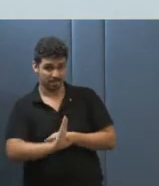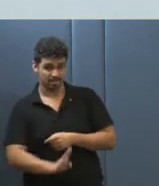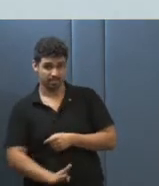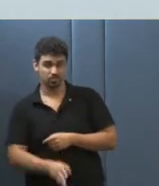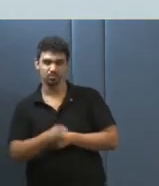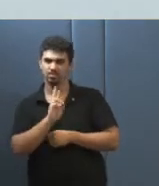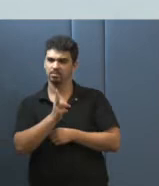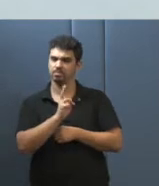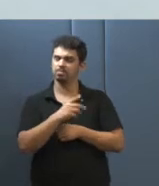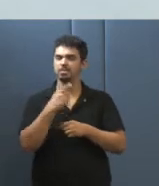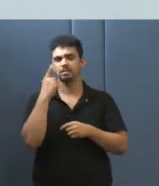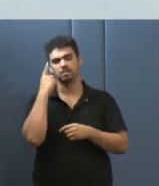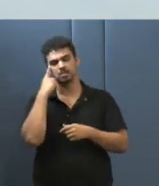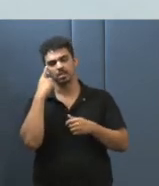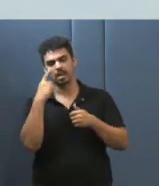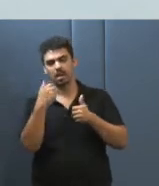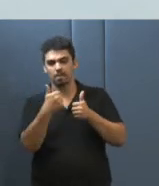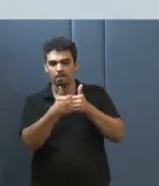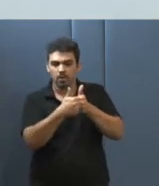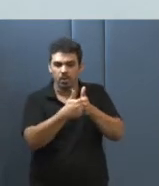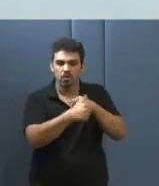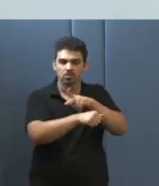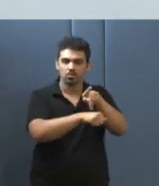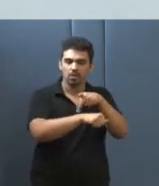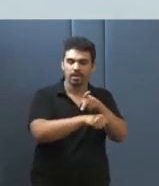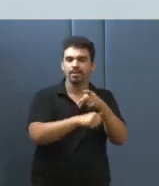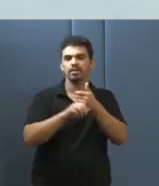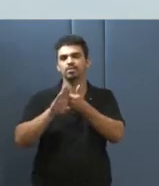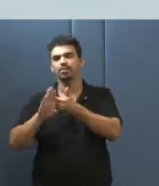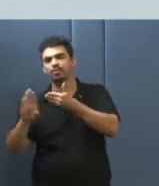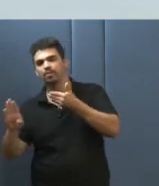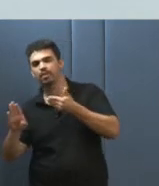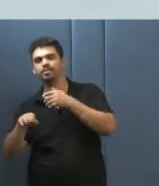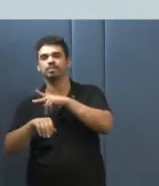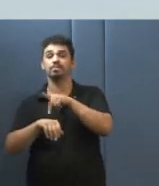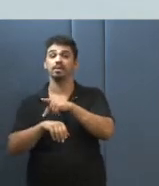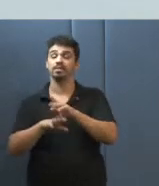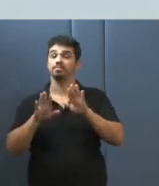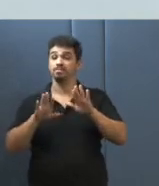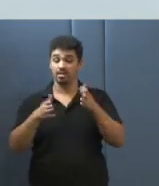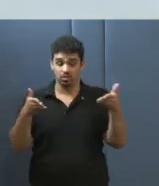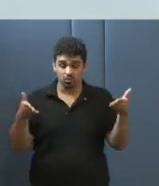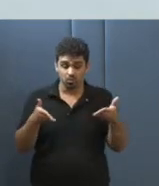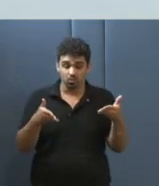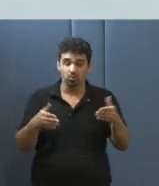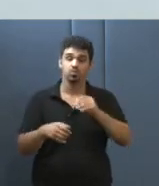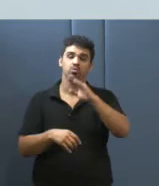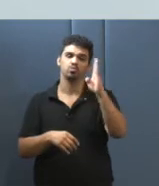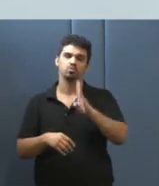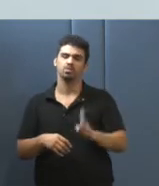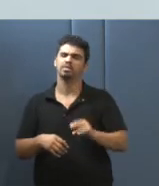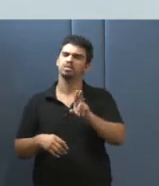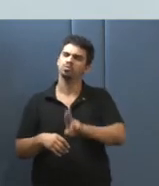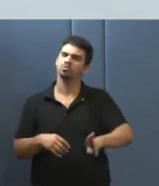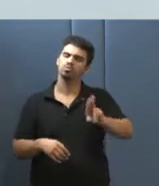por aproximações e distanciamentos, embora hoje seja um dos países que mais, como o Caio falou, mas utilizou as